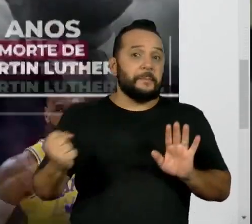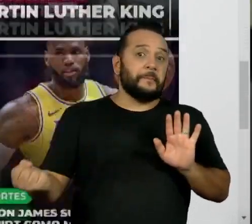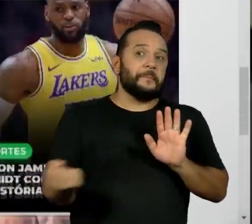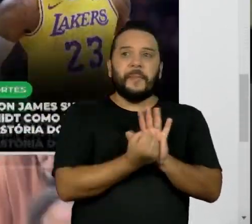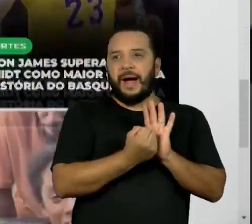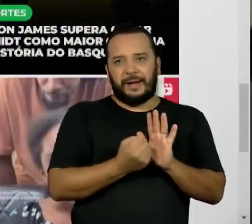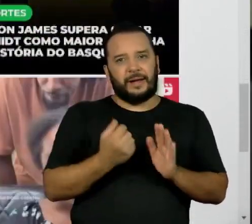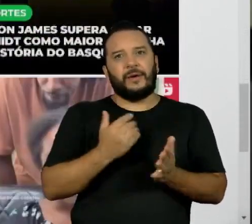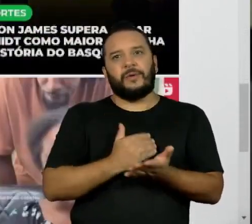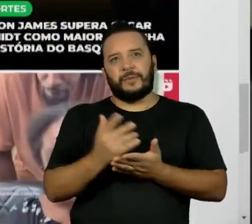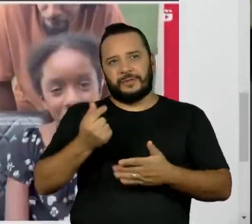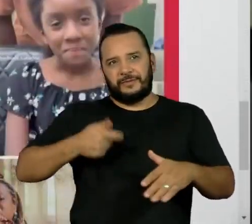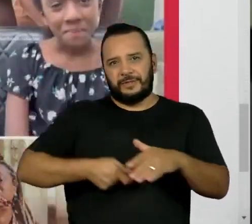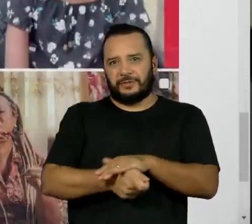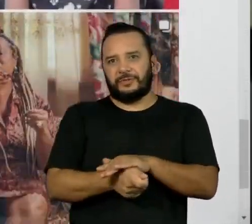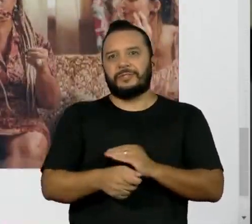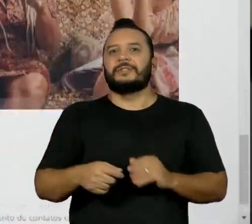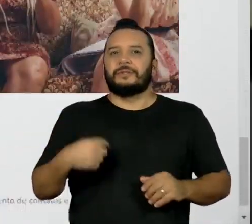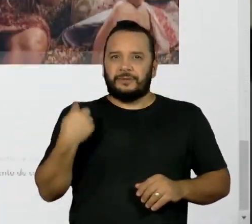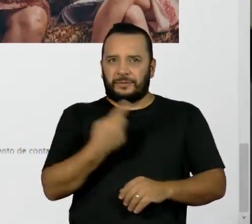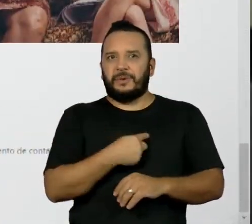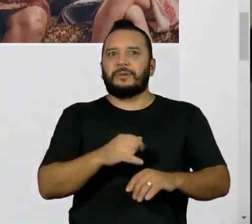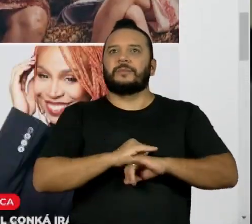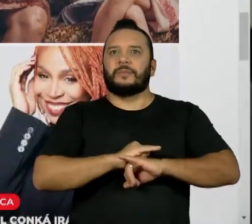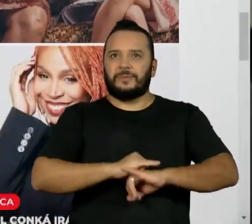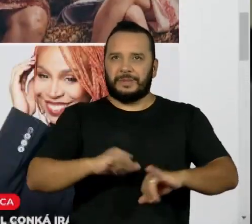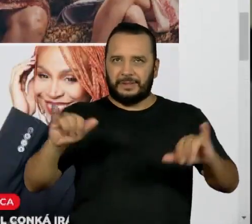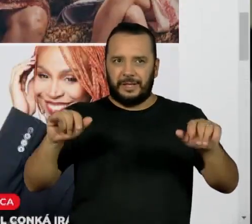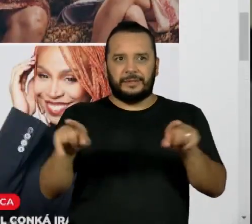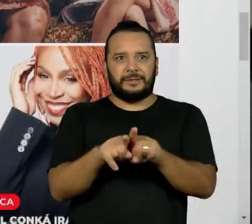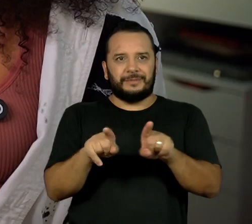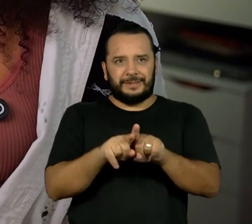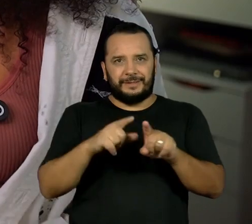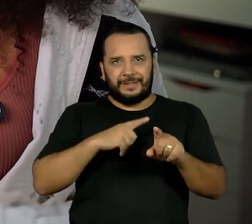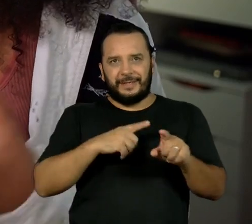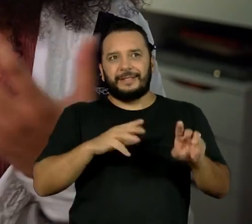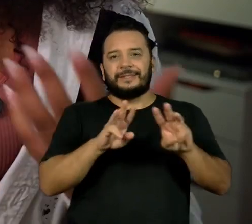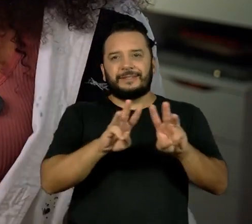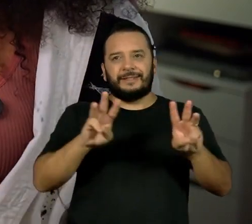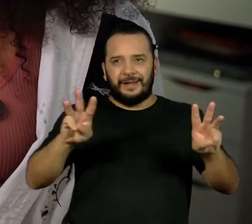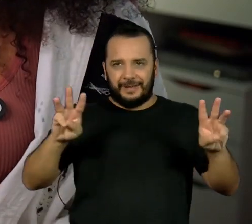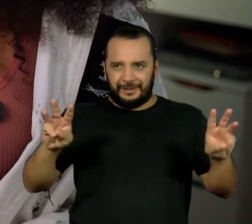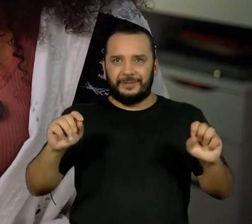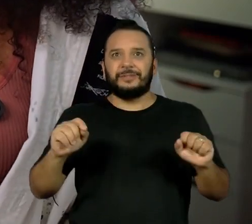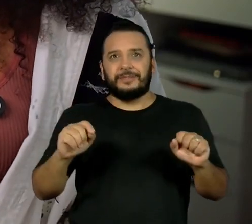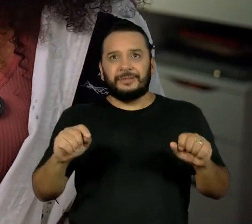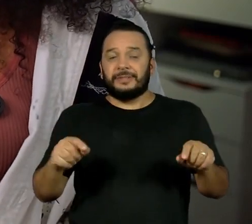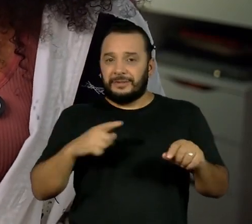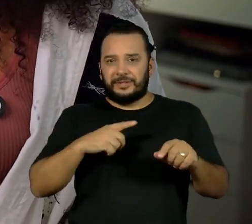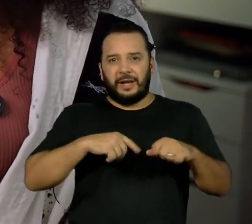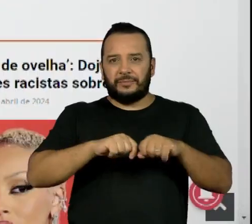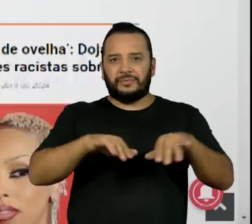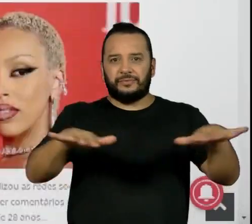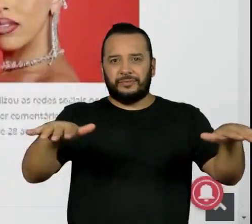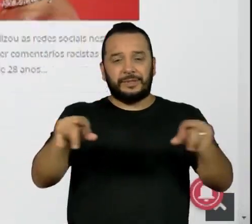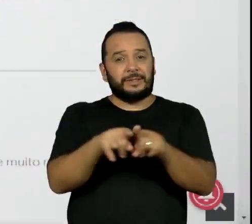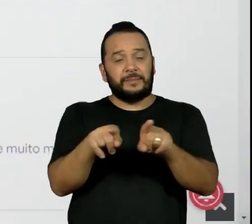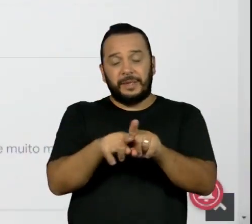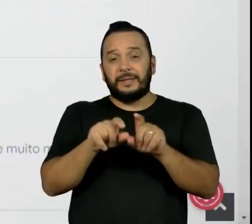a gente trabalha muito com publicidade, a gente tem um site agora que está monetizando e o Twitter também que monetiza.